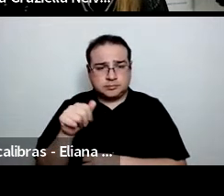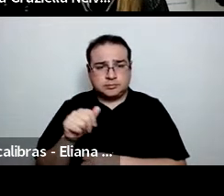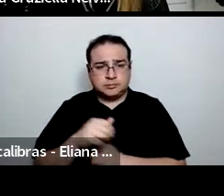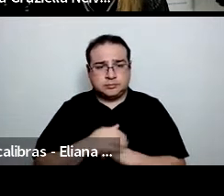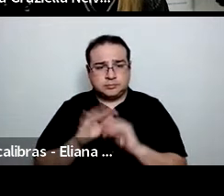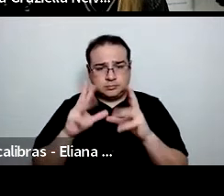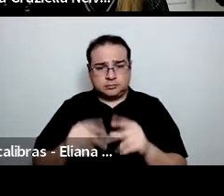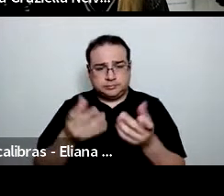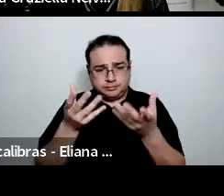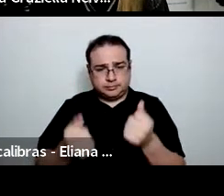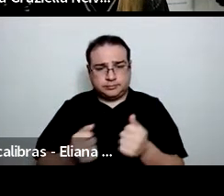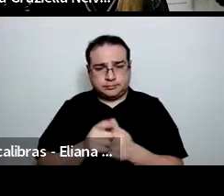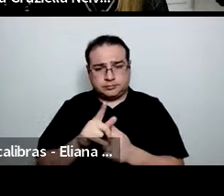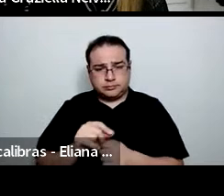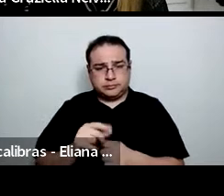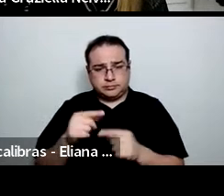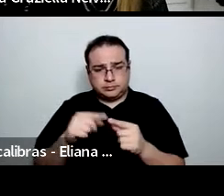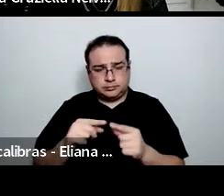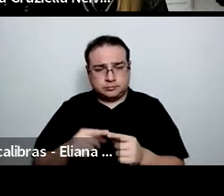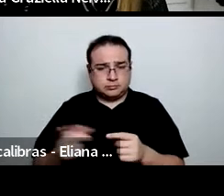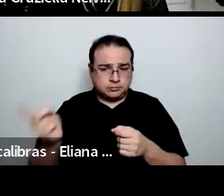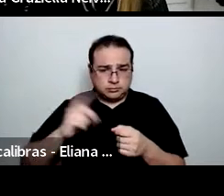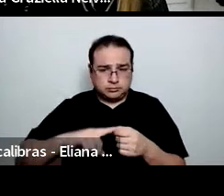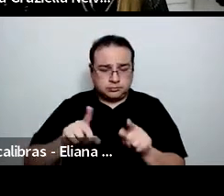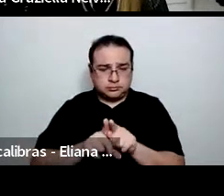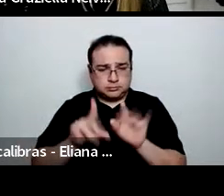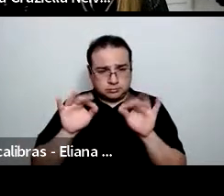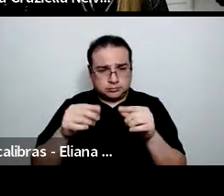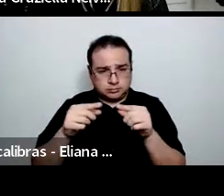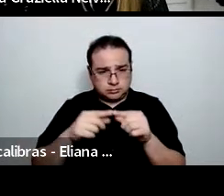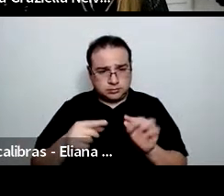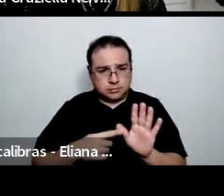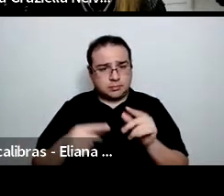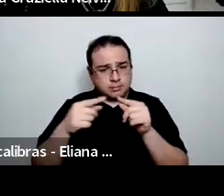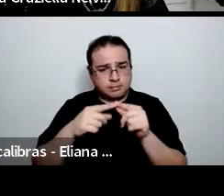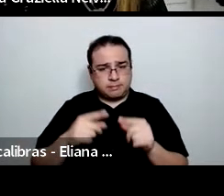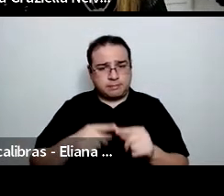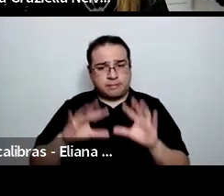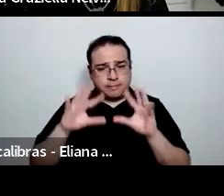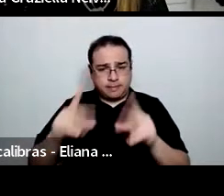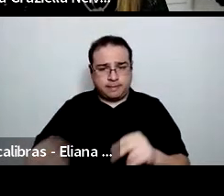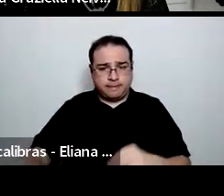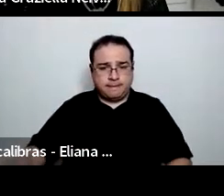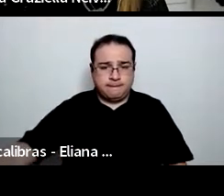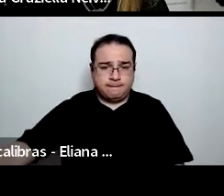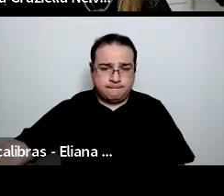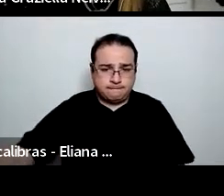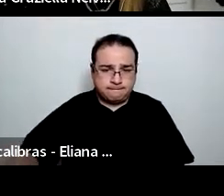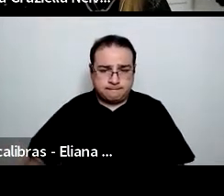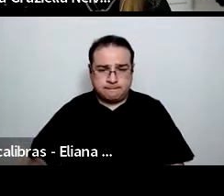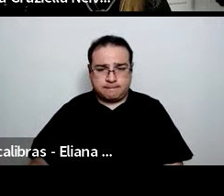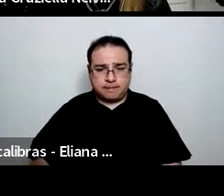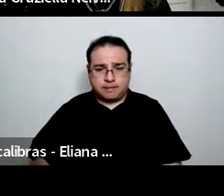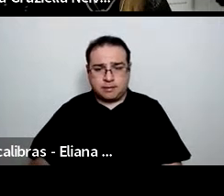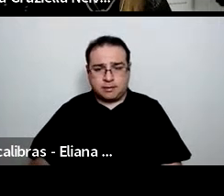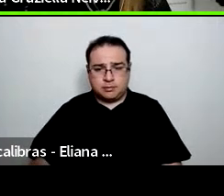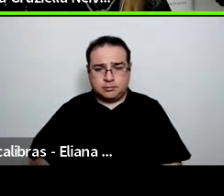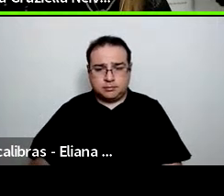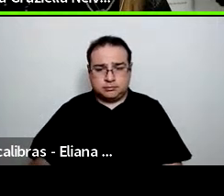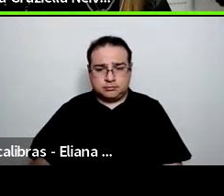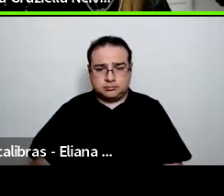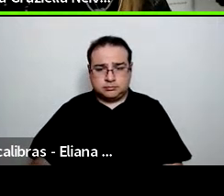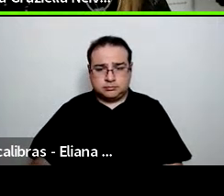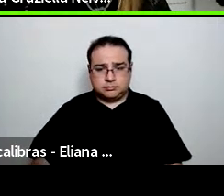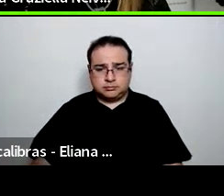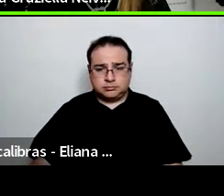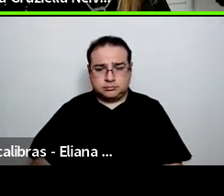acolhimento do agravo interno redundaria num ser exatamente a pretensão Total possa enganado Nossa não